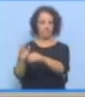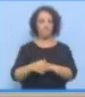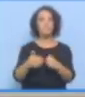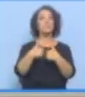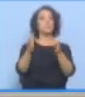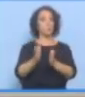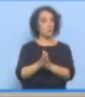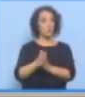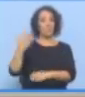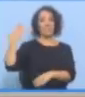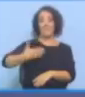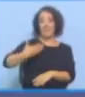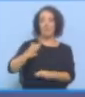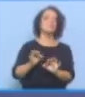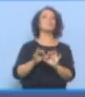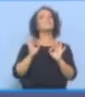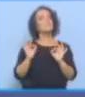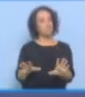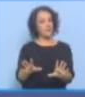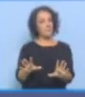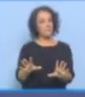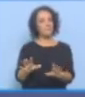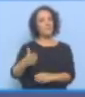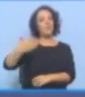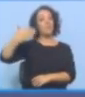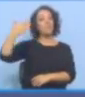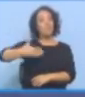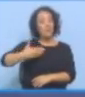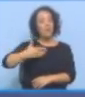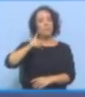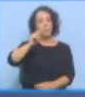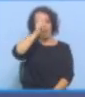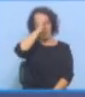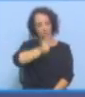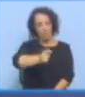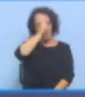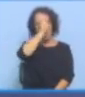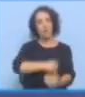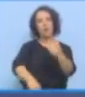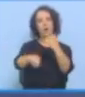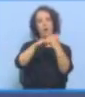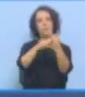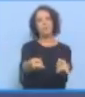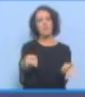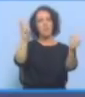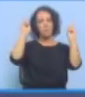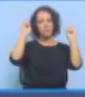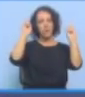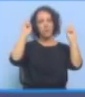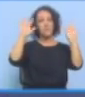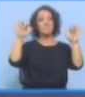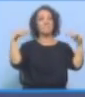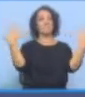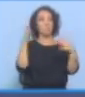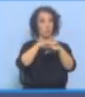os mesmos direitos, mas sobretudo são iguais em dignidade, igualdade, fraternidade, liberdade. Bom, isso não